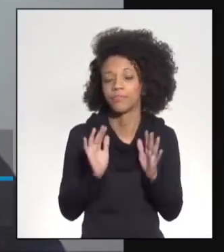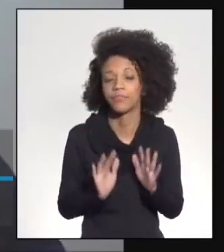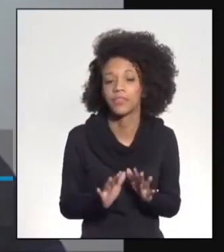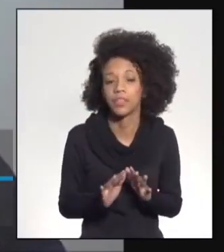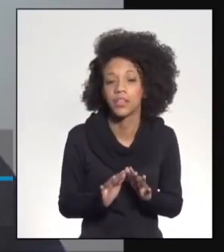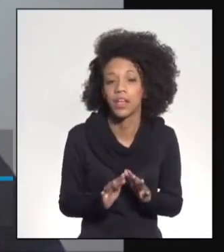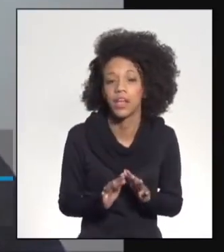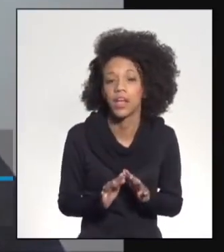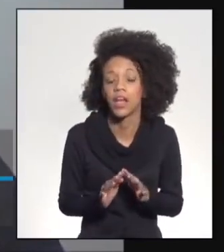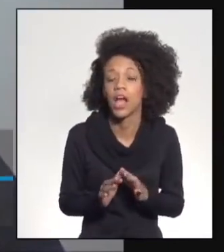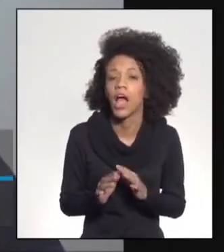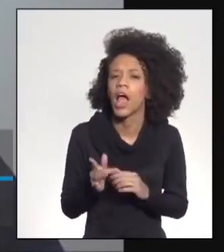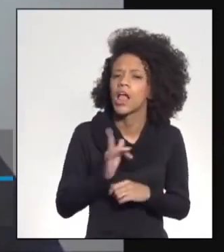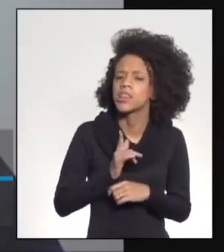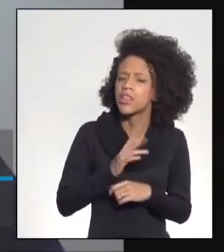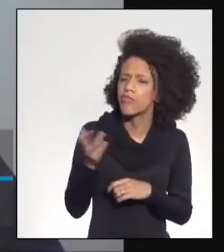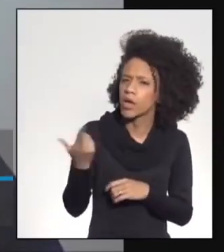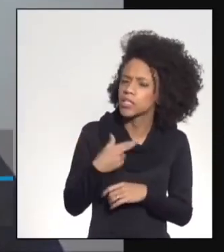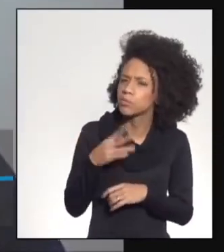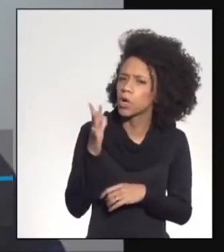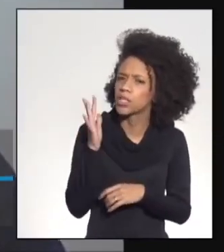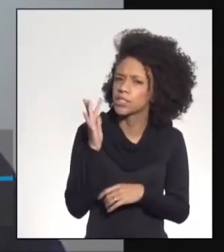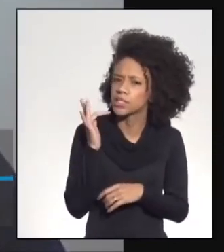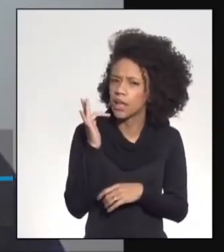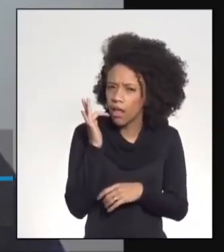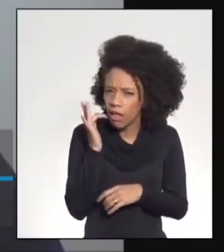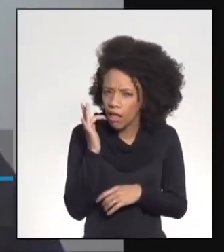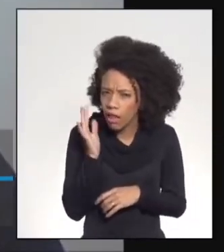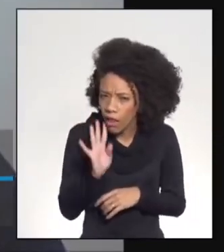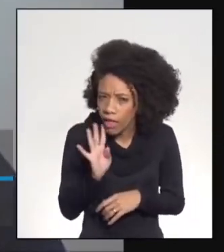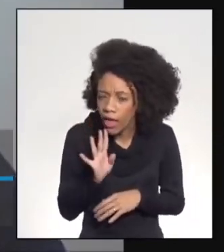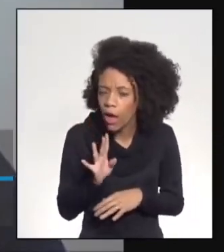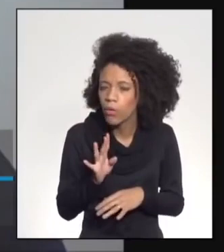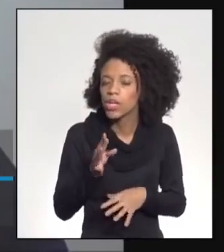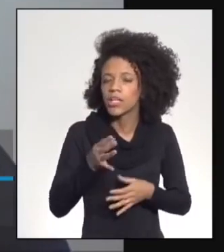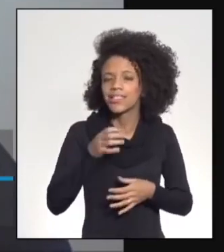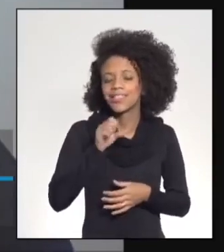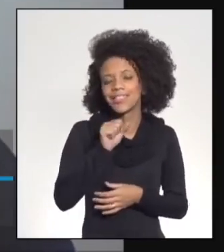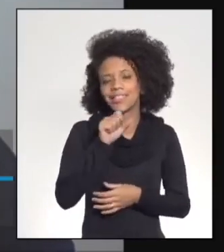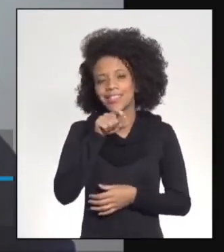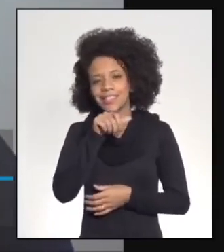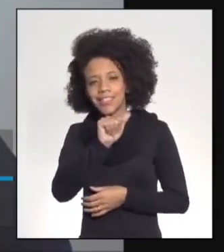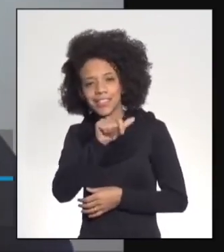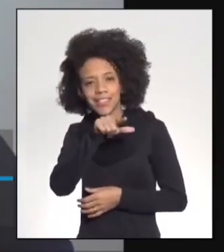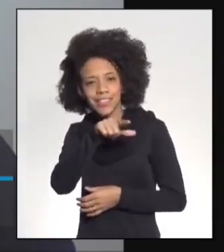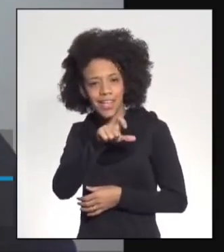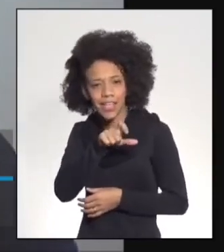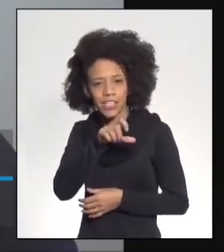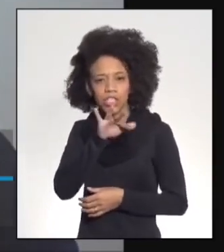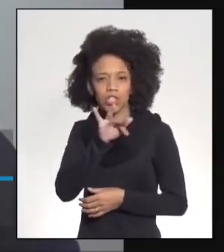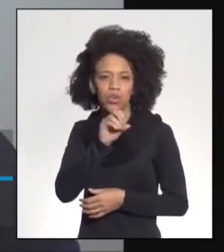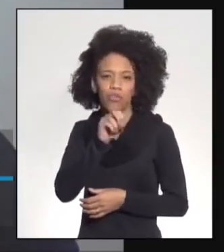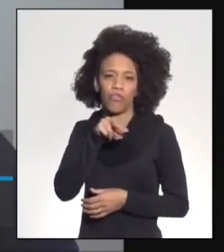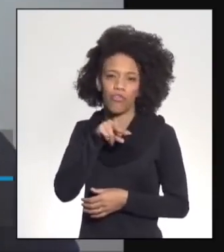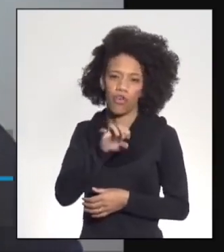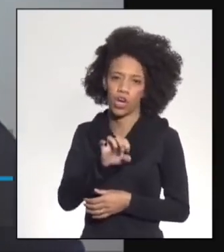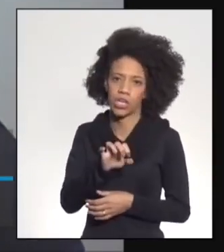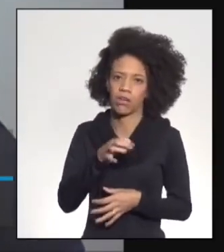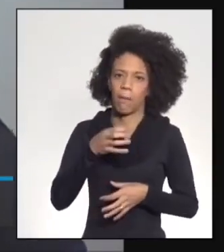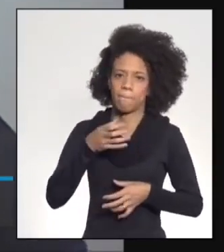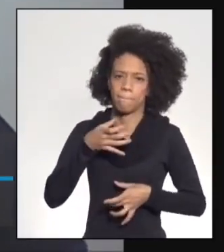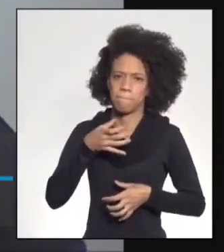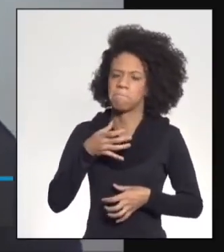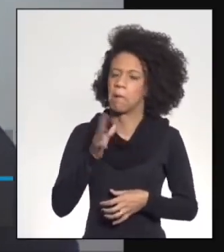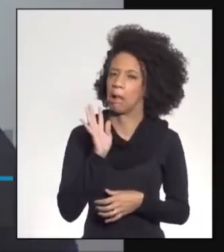que foi muito legal, que ele toca saxofone. Felipe Demor, ele toca saxofone. Olha que legal,